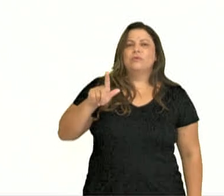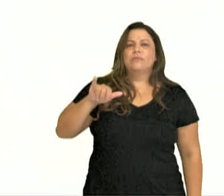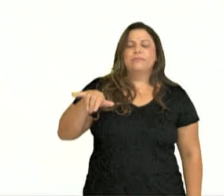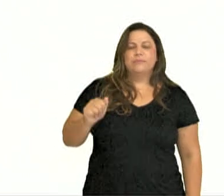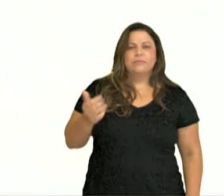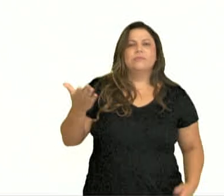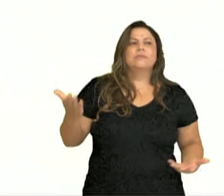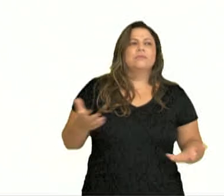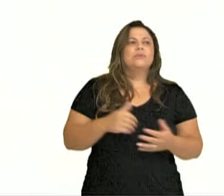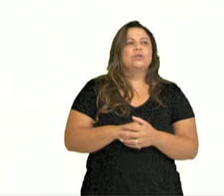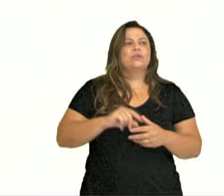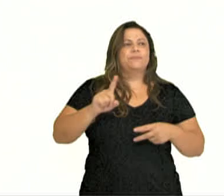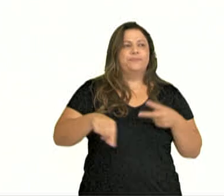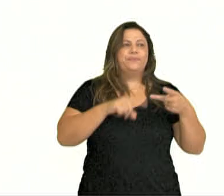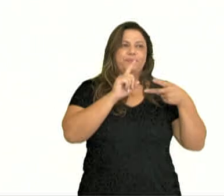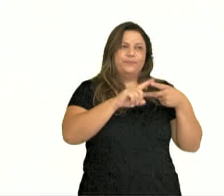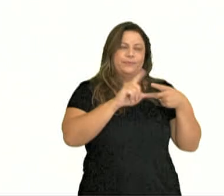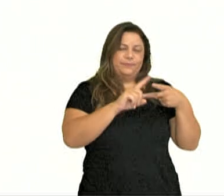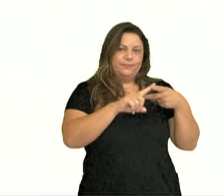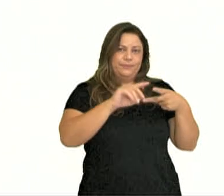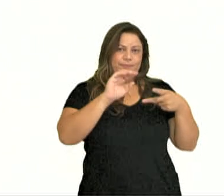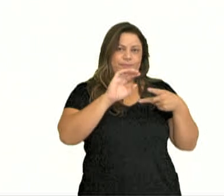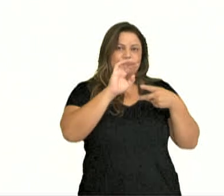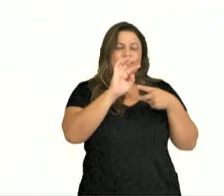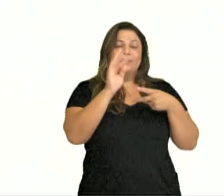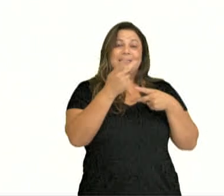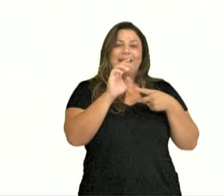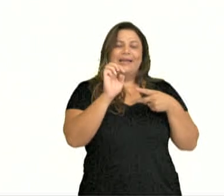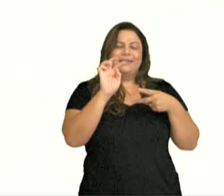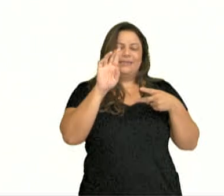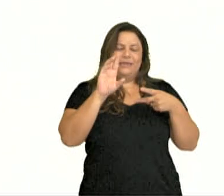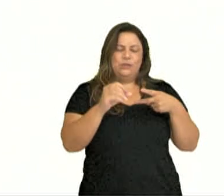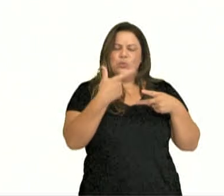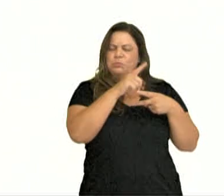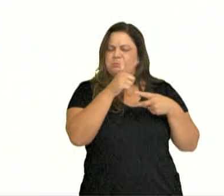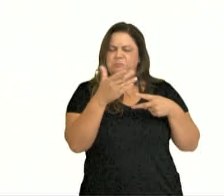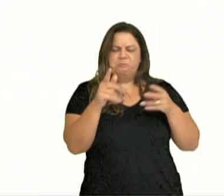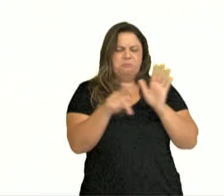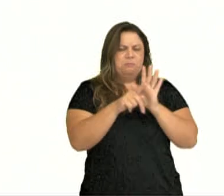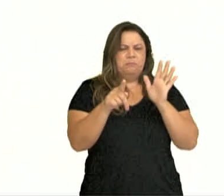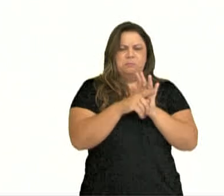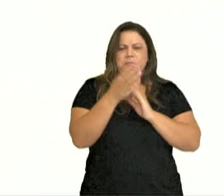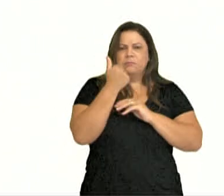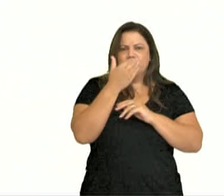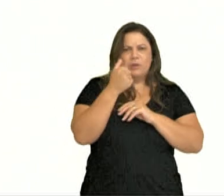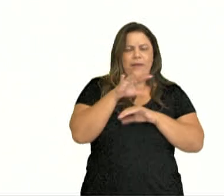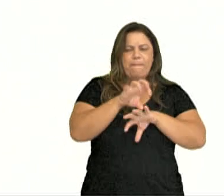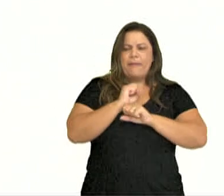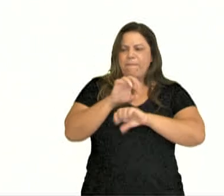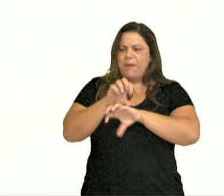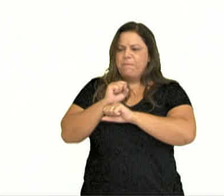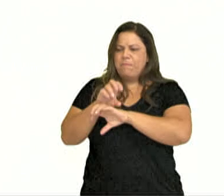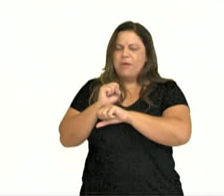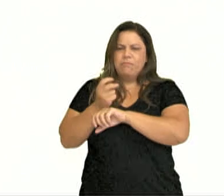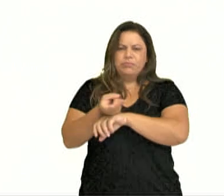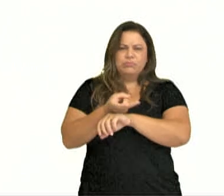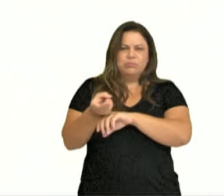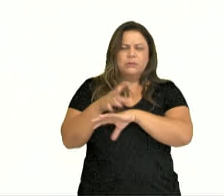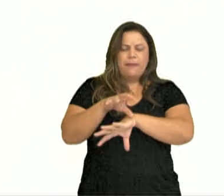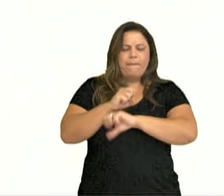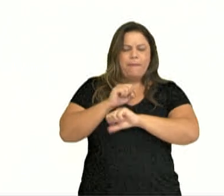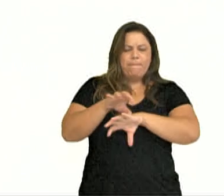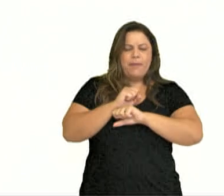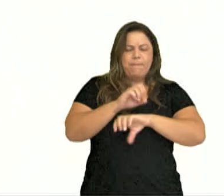são heterotróficos, não conseguem produzir o seu próprio alimento, certo? Precisam absorver a matéria orgânica presente na